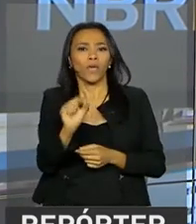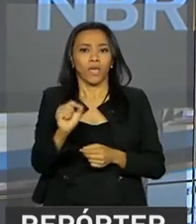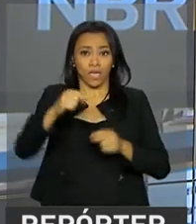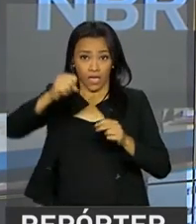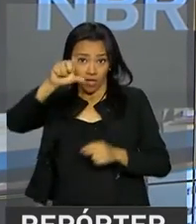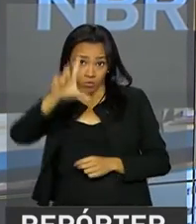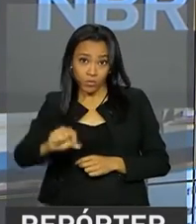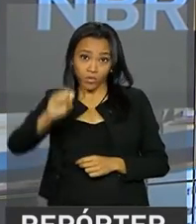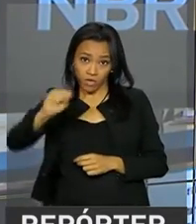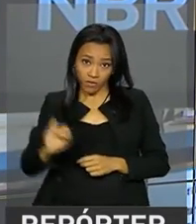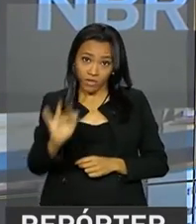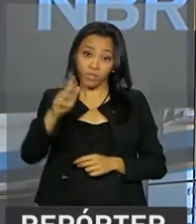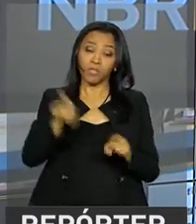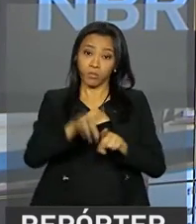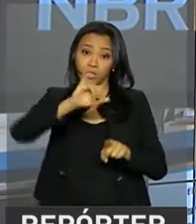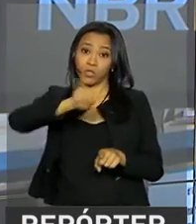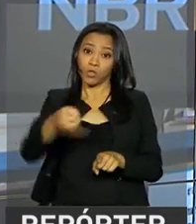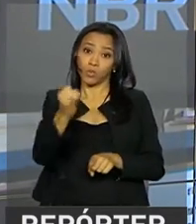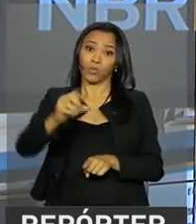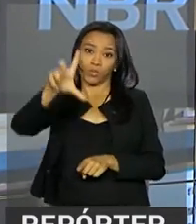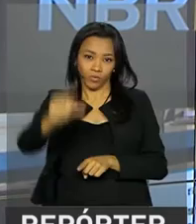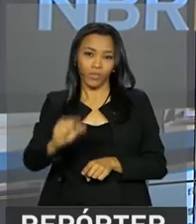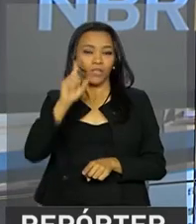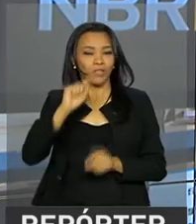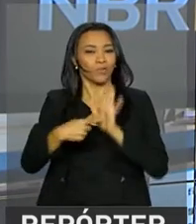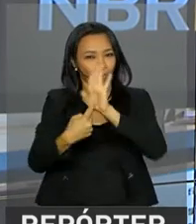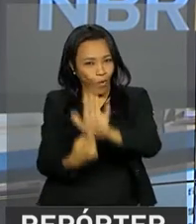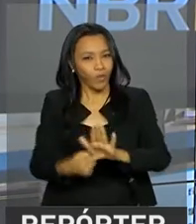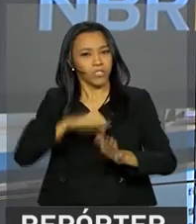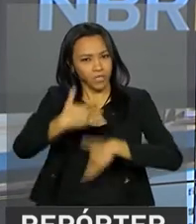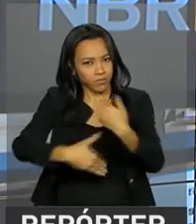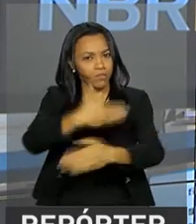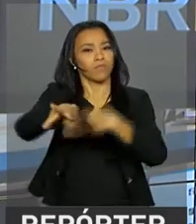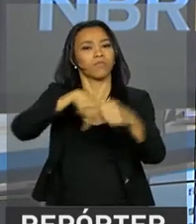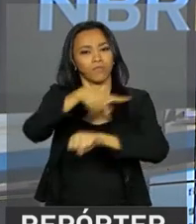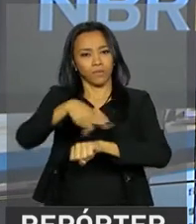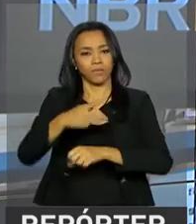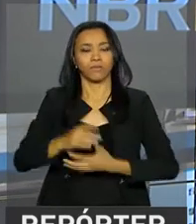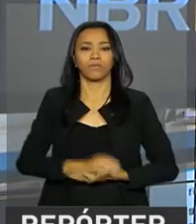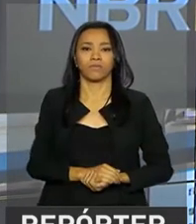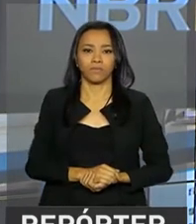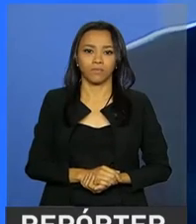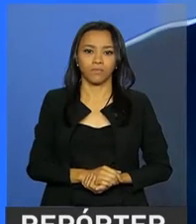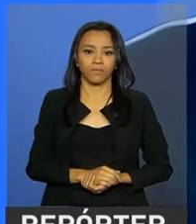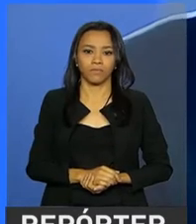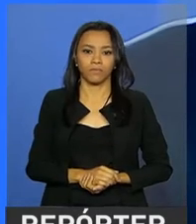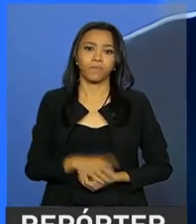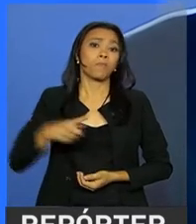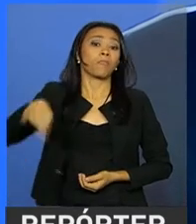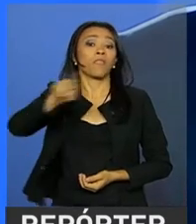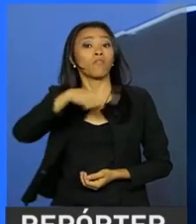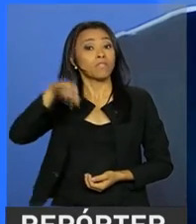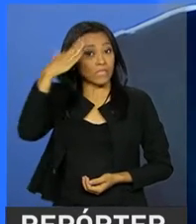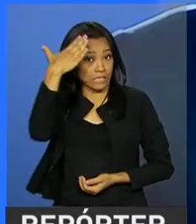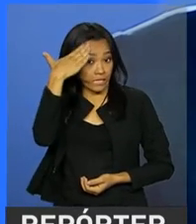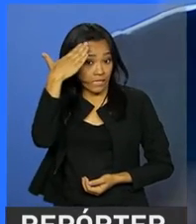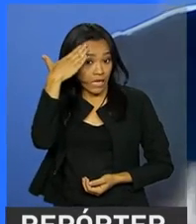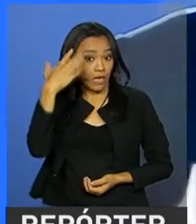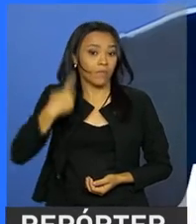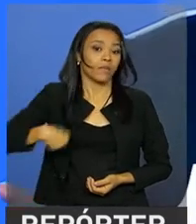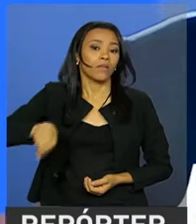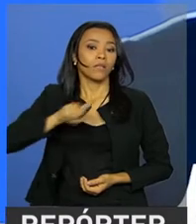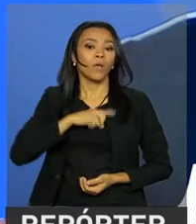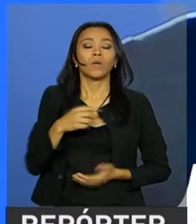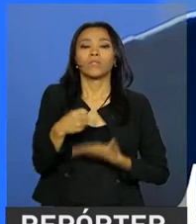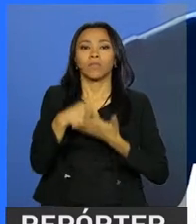e a redução dos juros sinalizam a retomada do crescimento no país. Você sabe que nós apanhamos